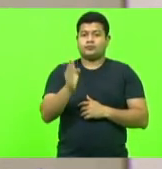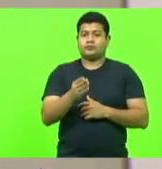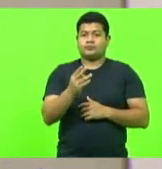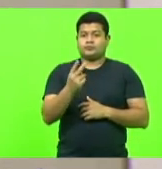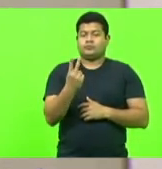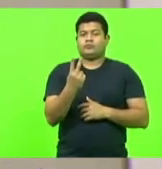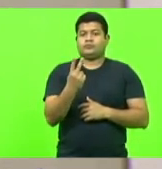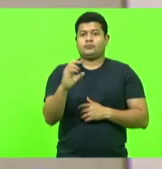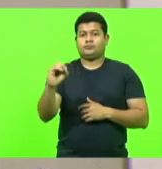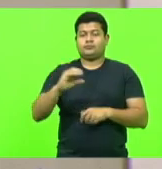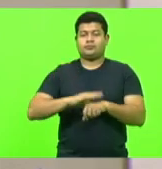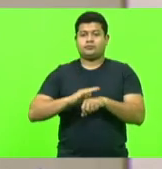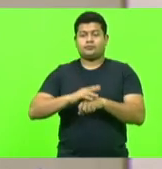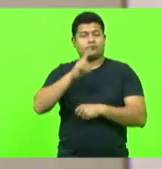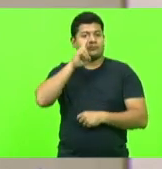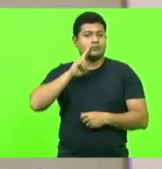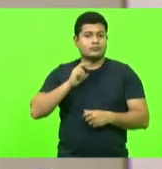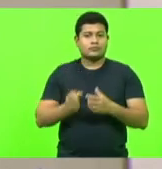Nats.